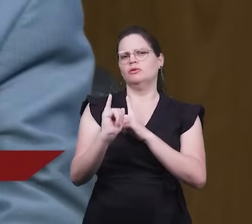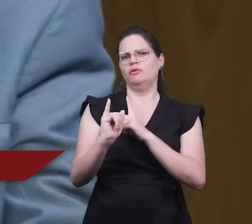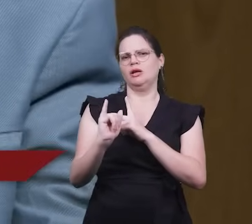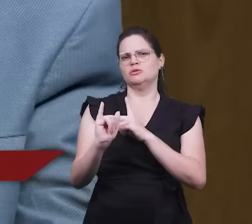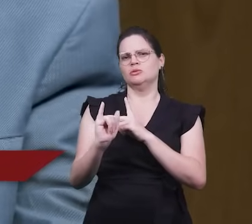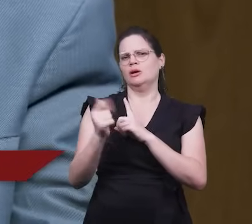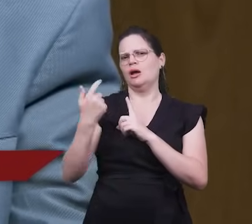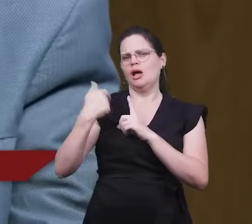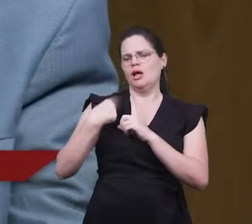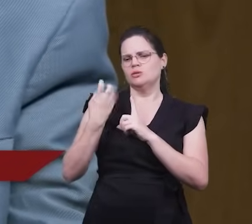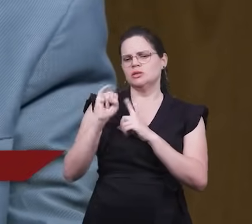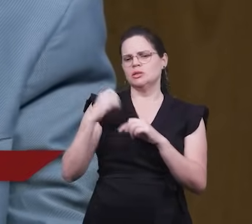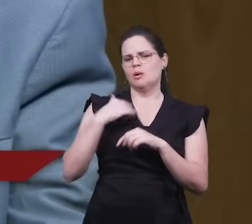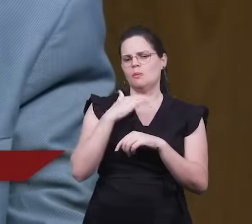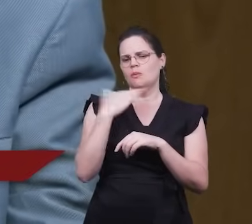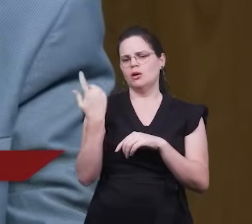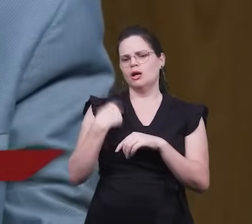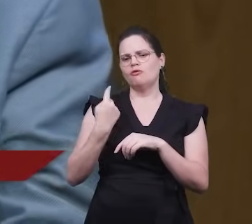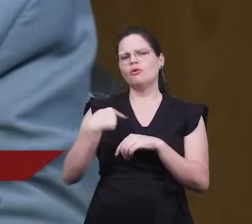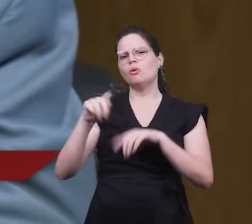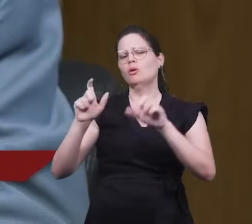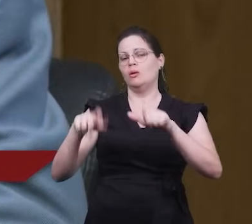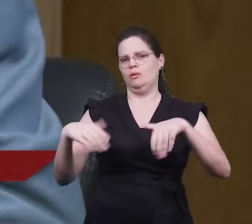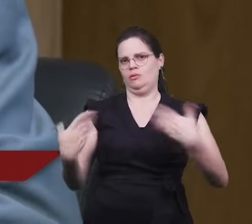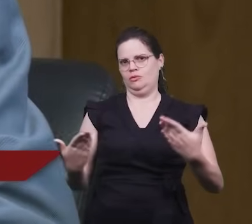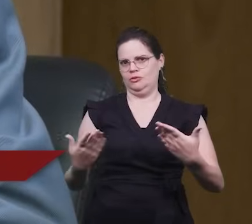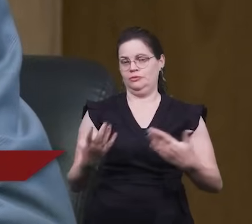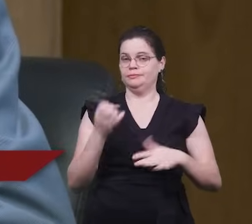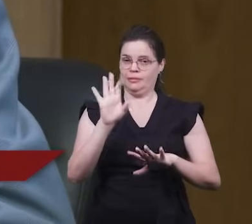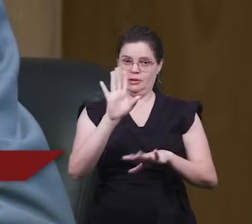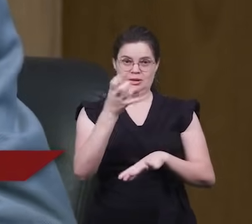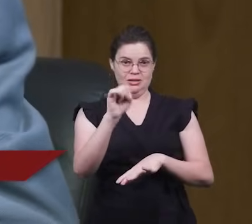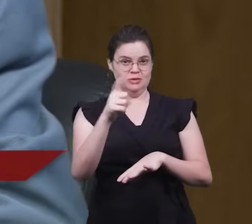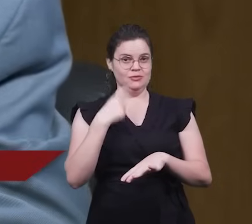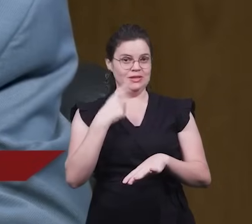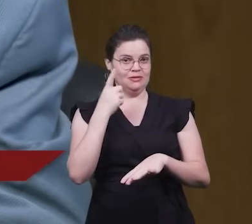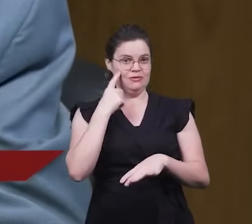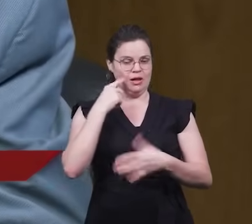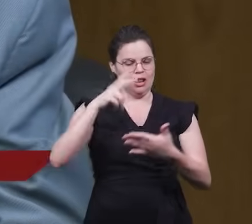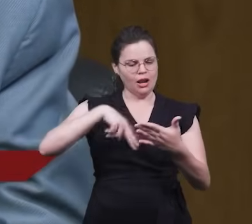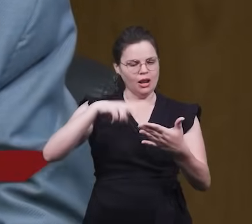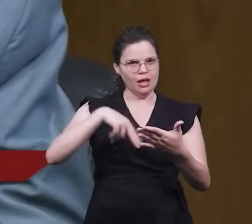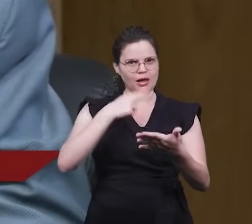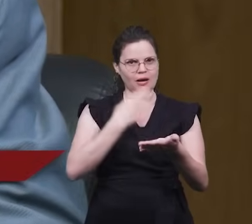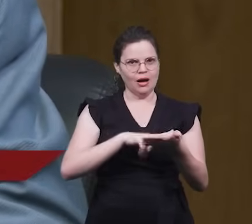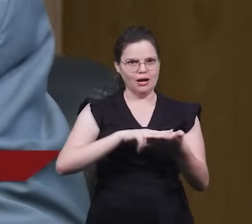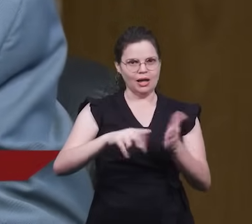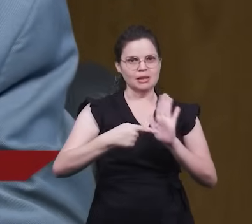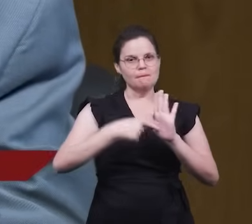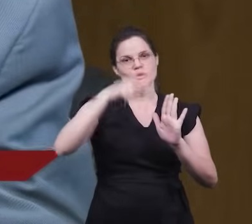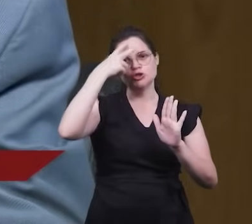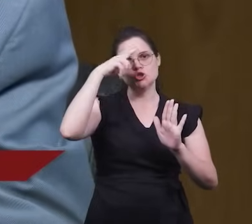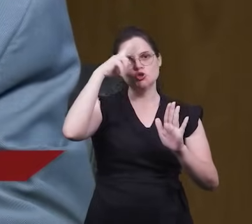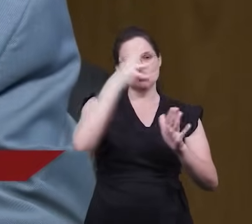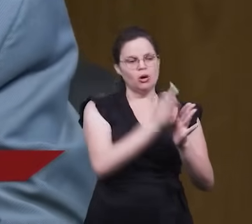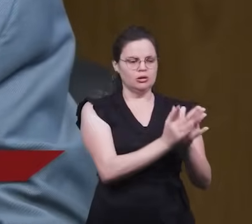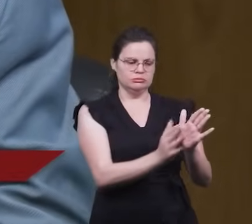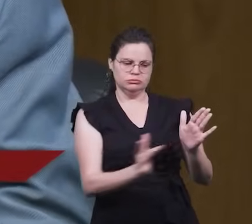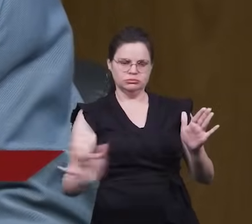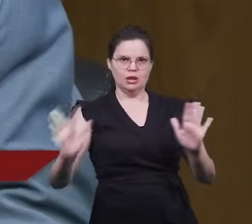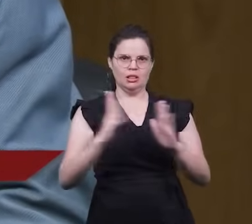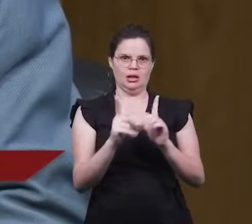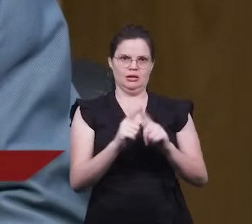Então, quando você pega as cartas, aí você vai ver, as pessoas vão ver, que há uma história da igreja.